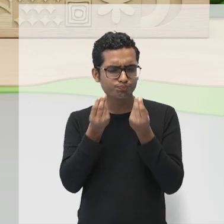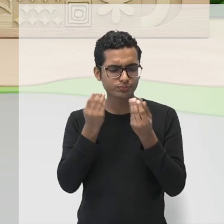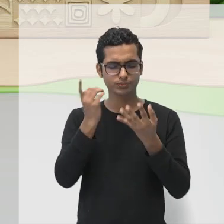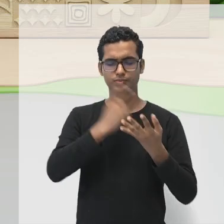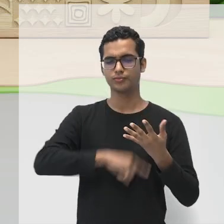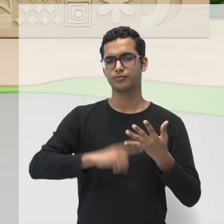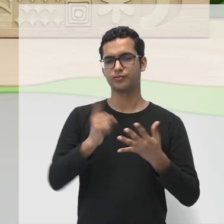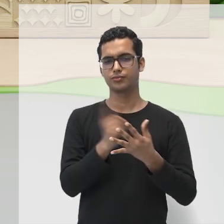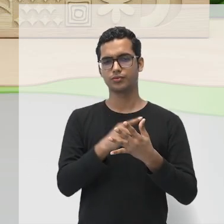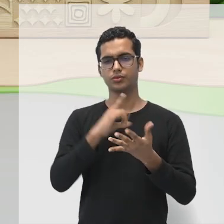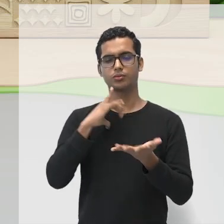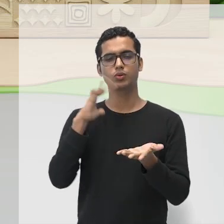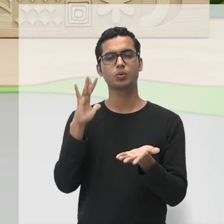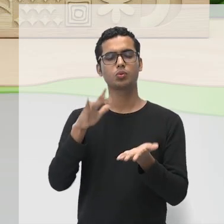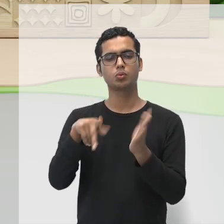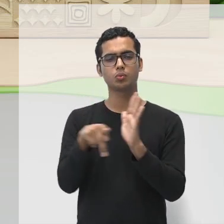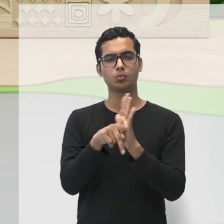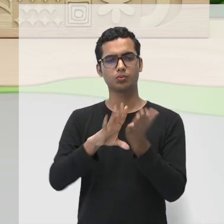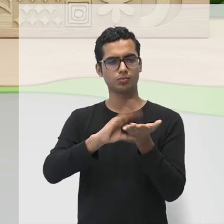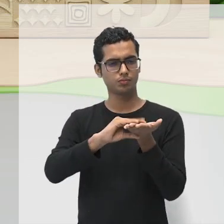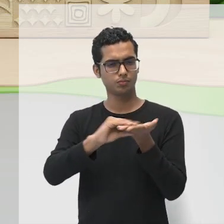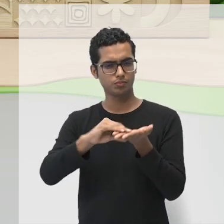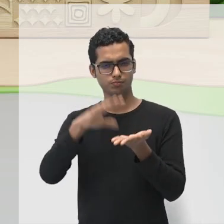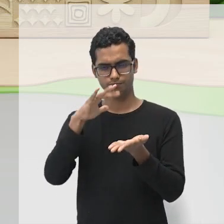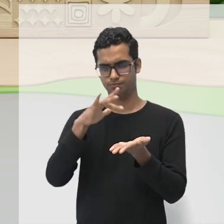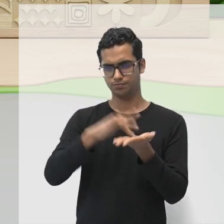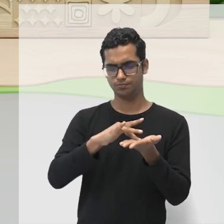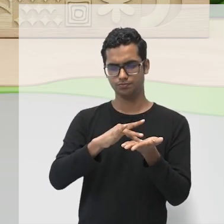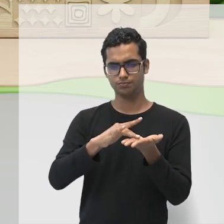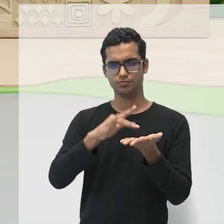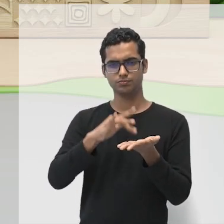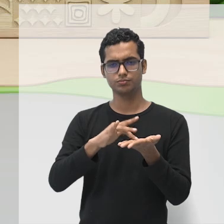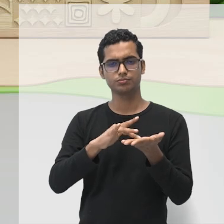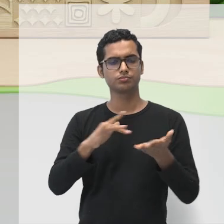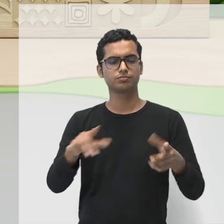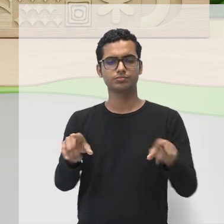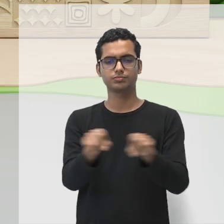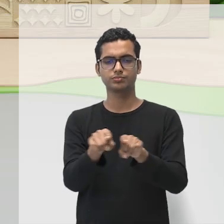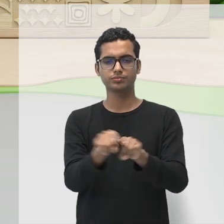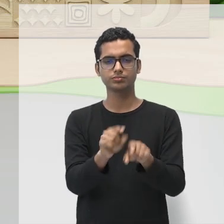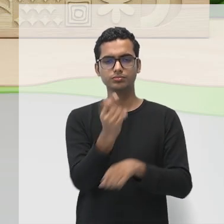o tato, além dos outros como